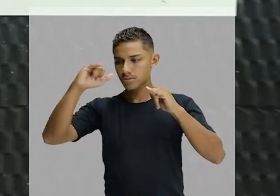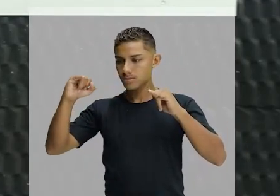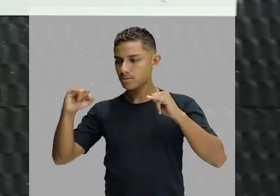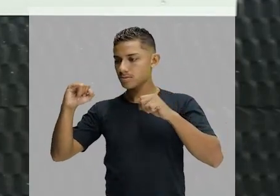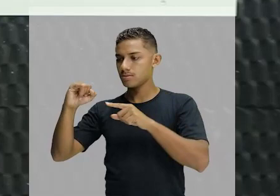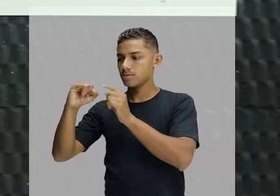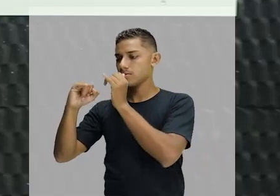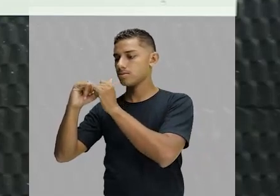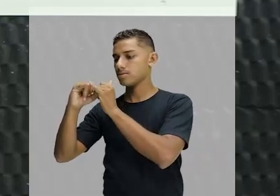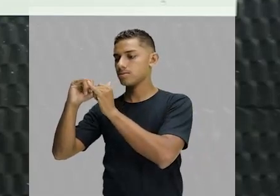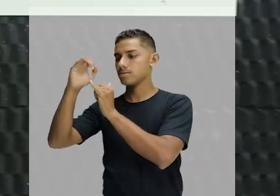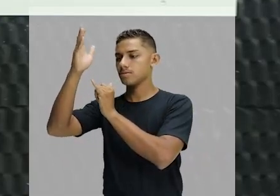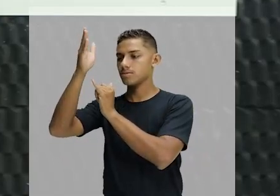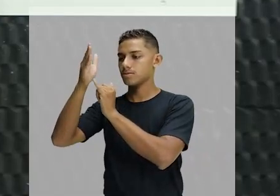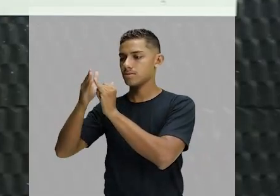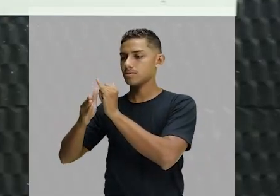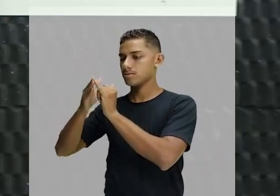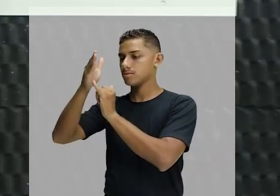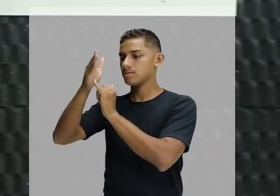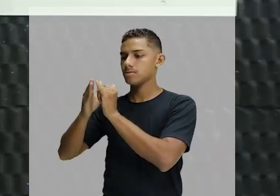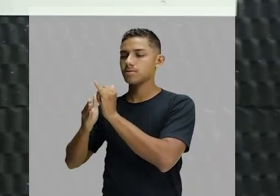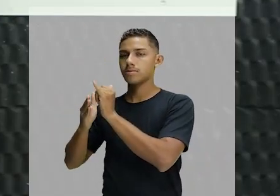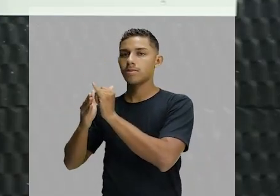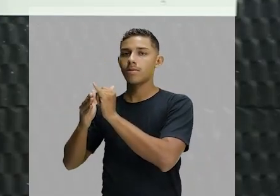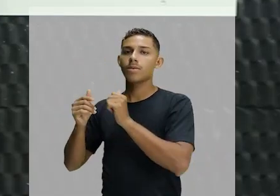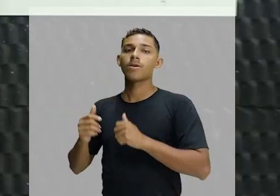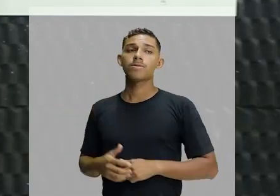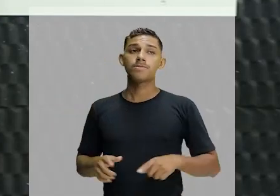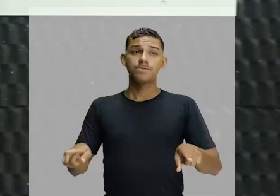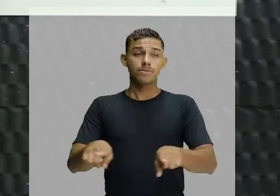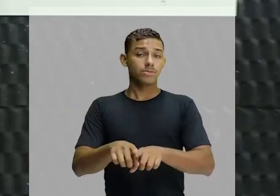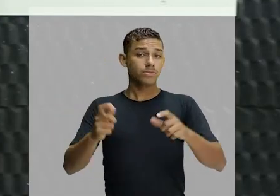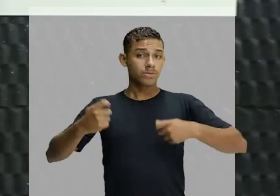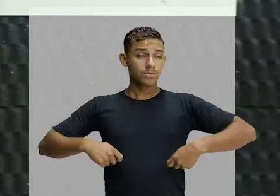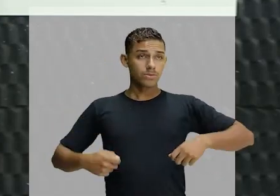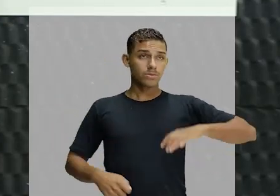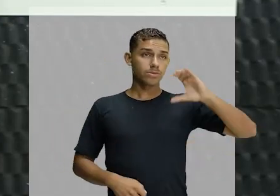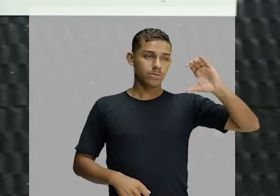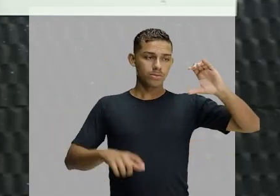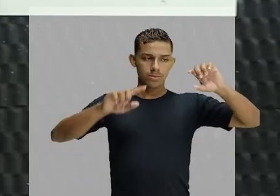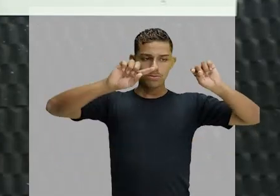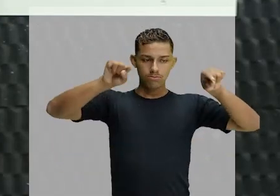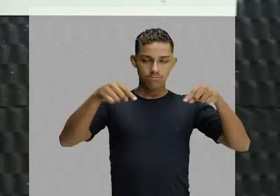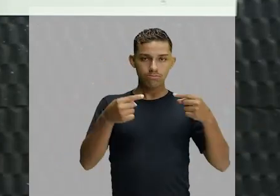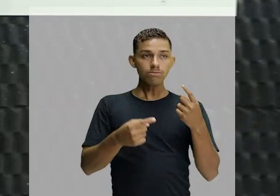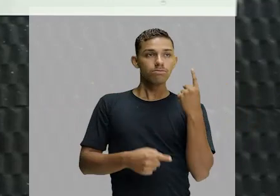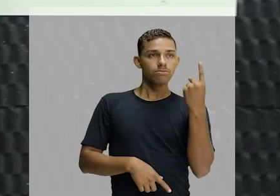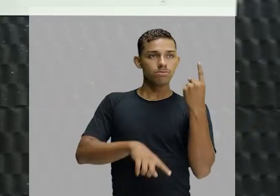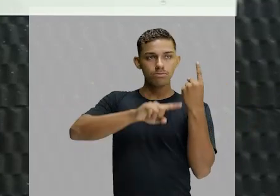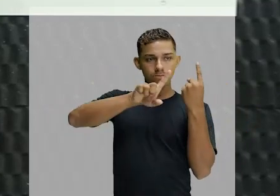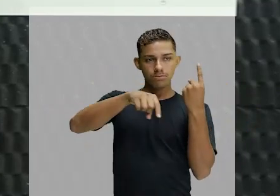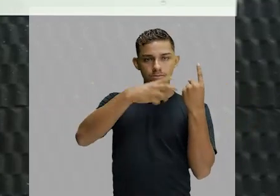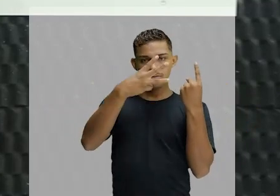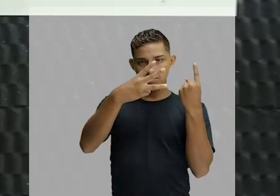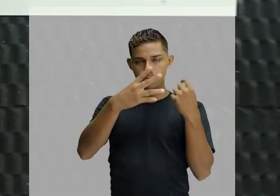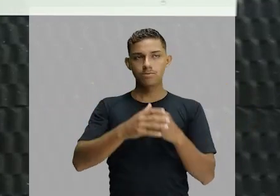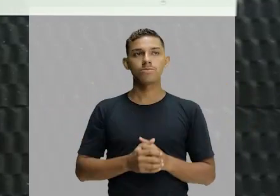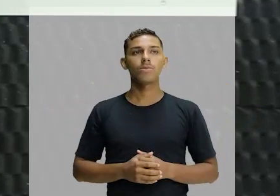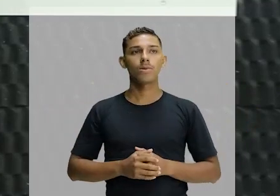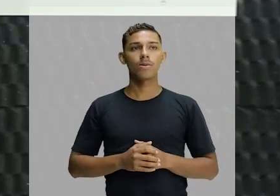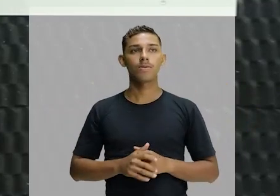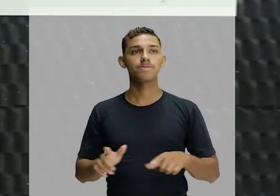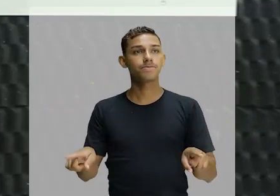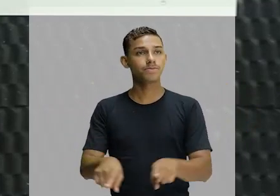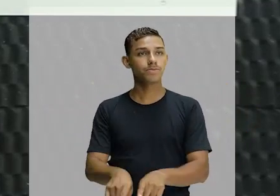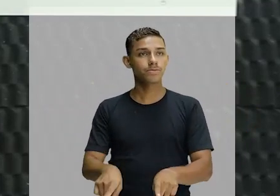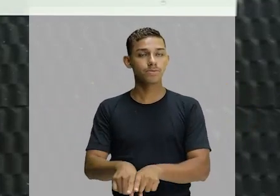reta, o que a gente precisa? A gente precisa do centro da circunferência, centro de coordenada 1 e 3 nós temos, mas nós